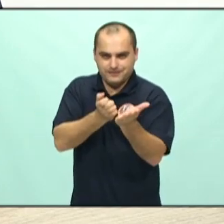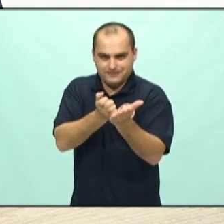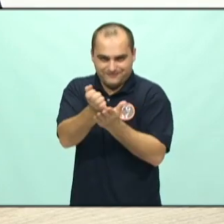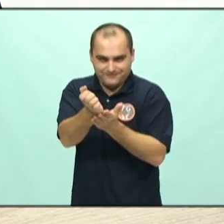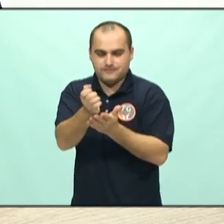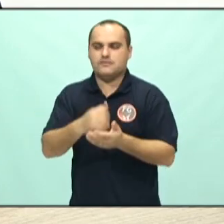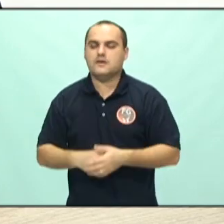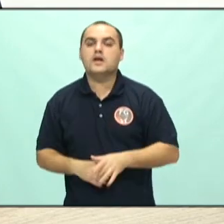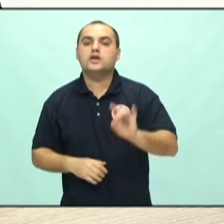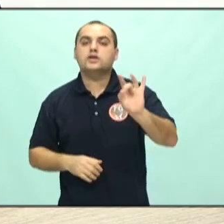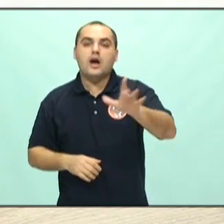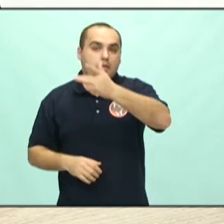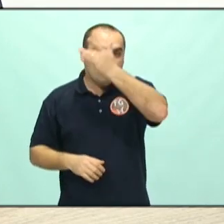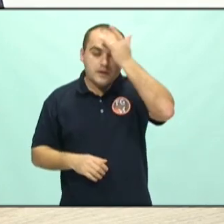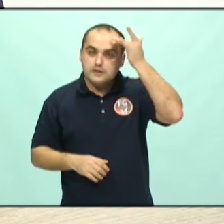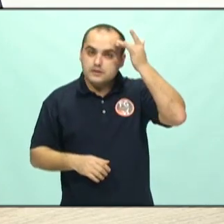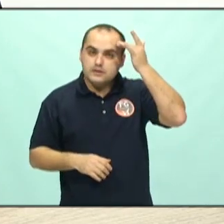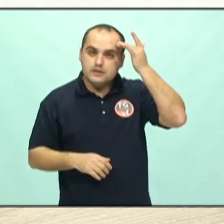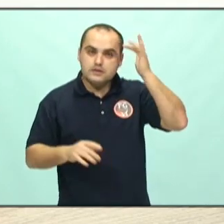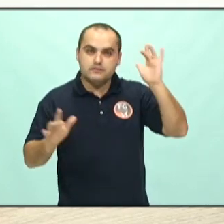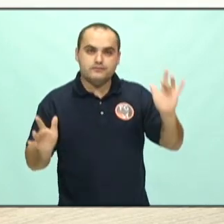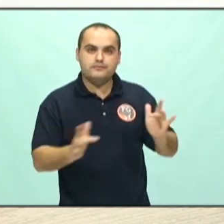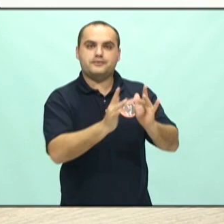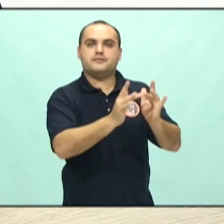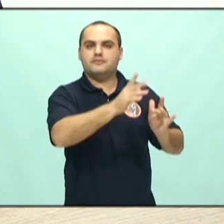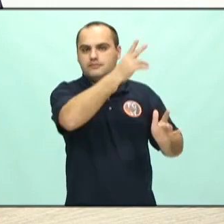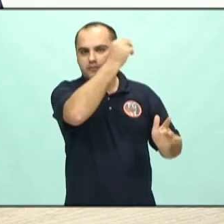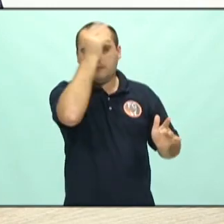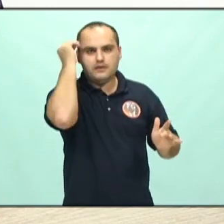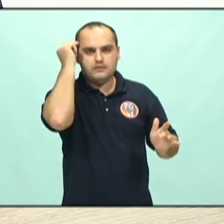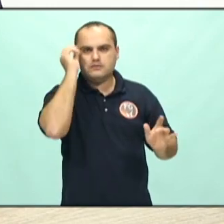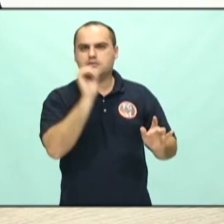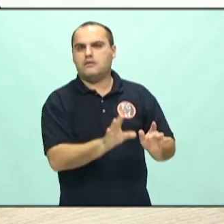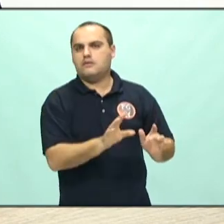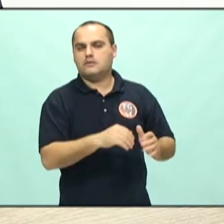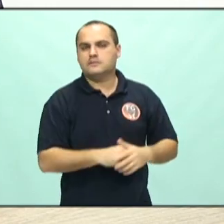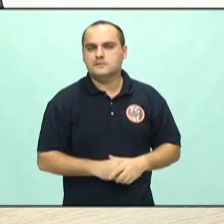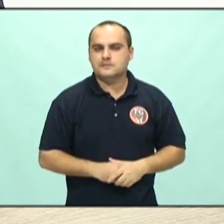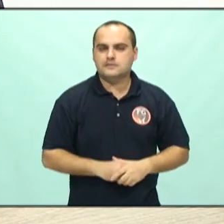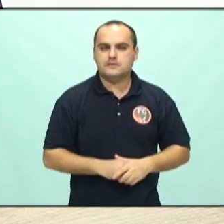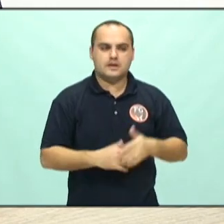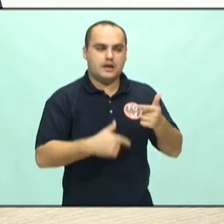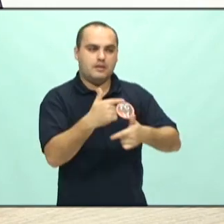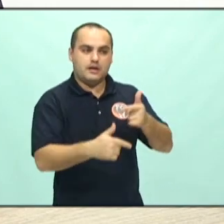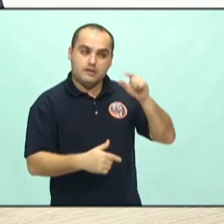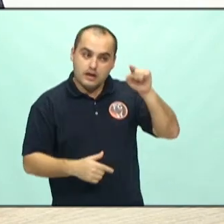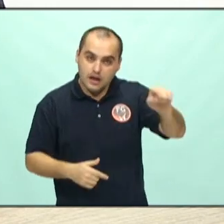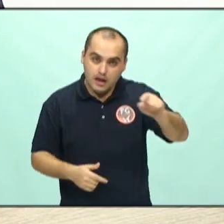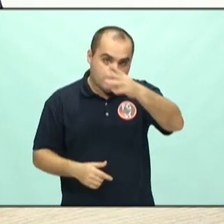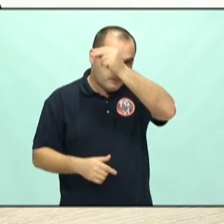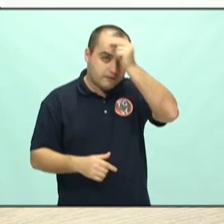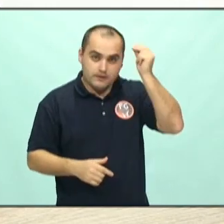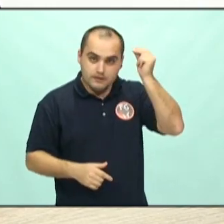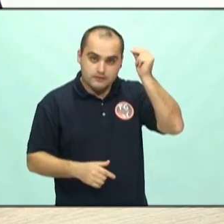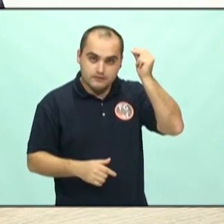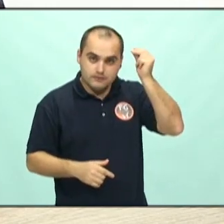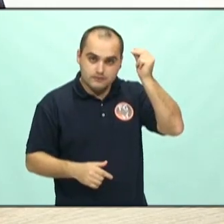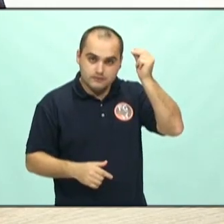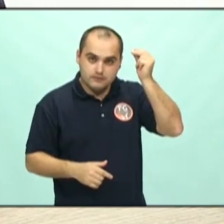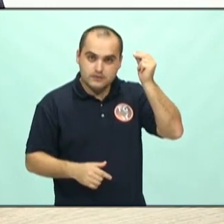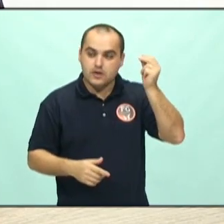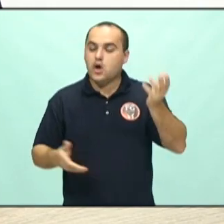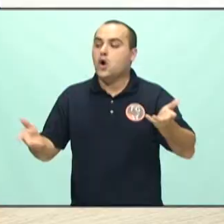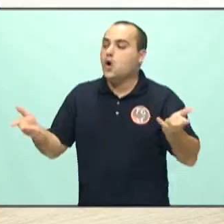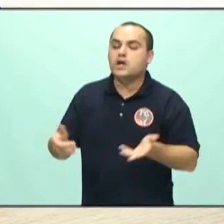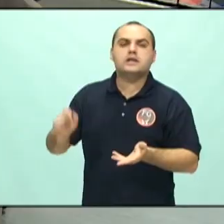pessoas somente vinculadas àquele prefeito. E aí estariam servindo aquele patrão. E hoje o nosso patrão